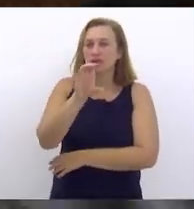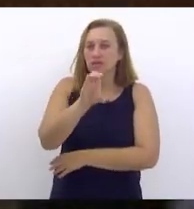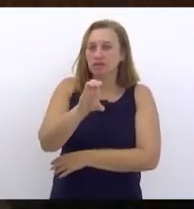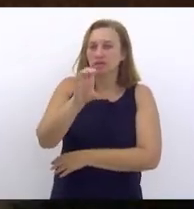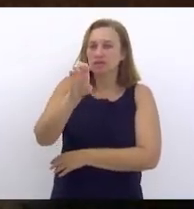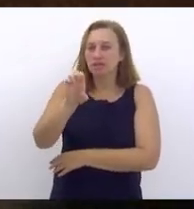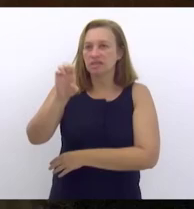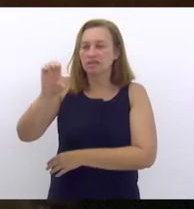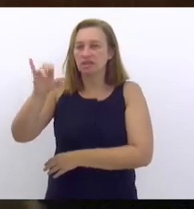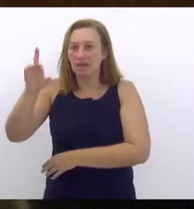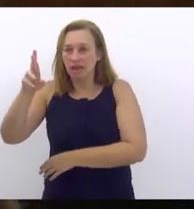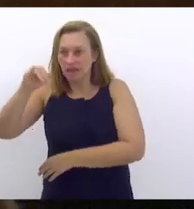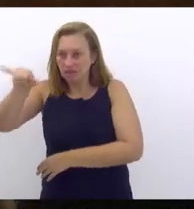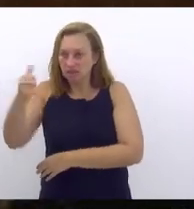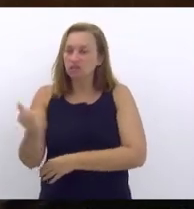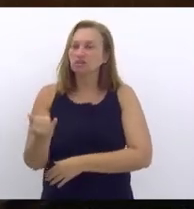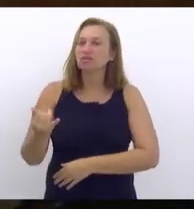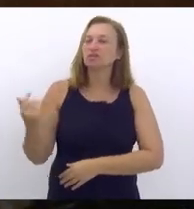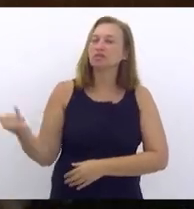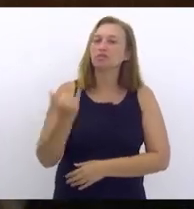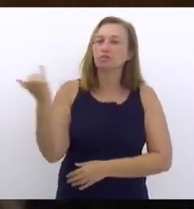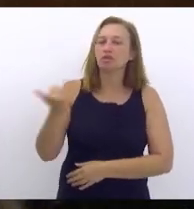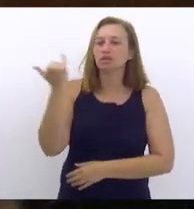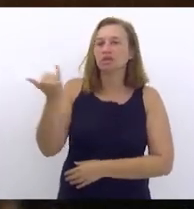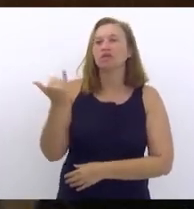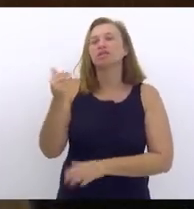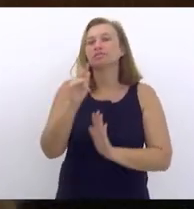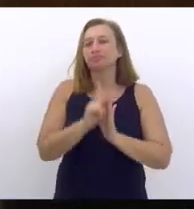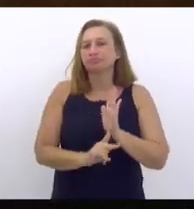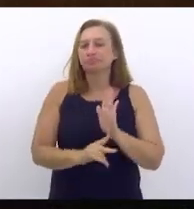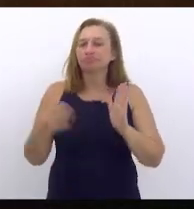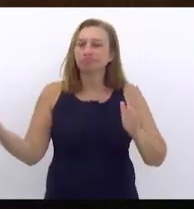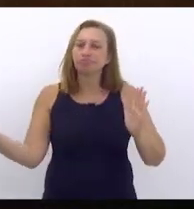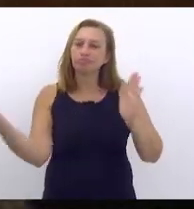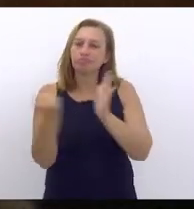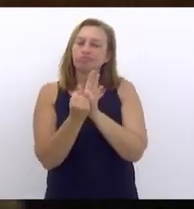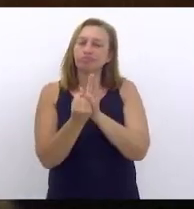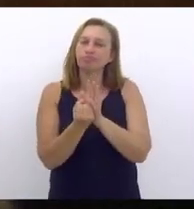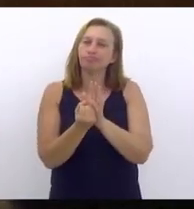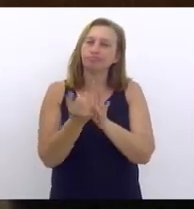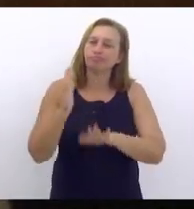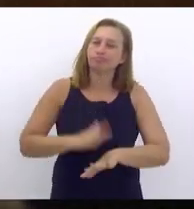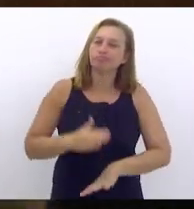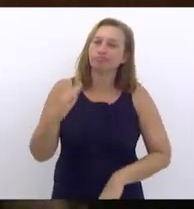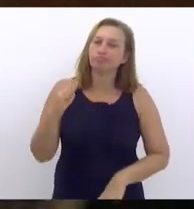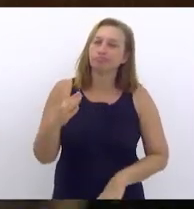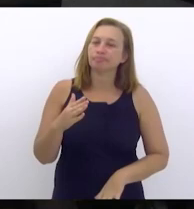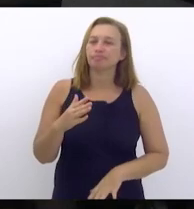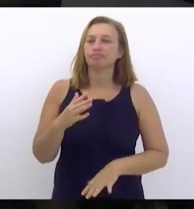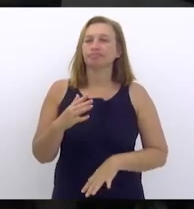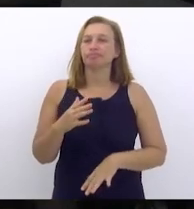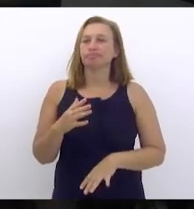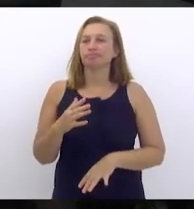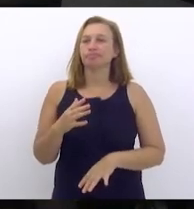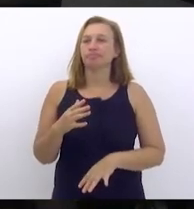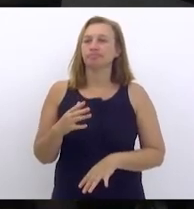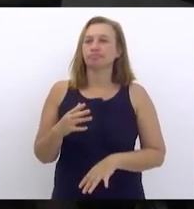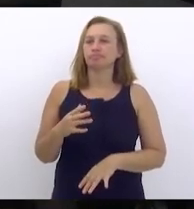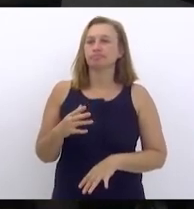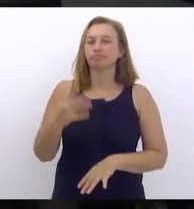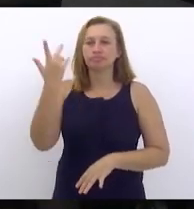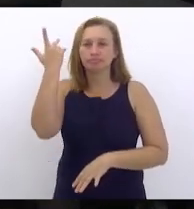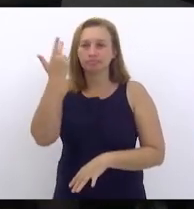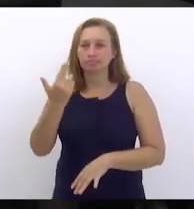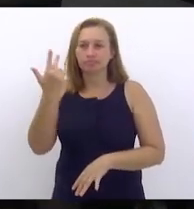Nesse sentido, a importância do projeto está marcada muito mais pelo estabelecimento da